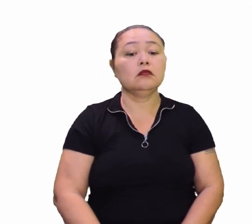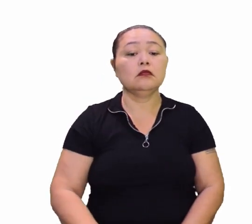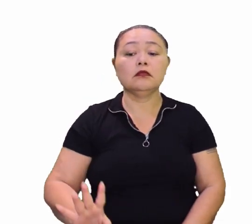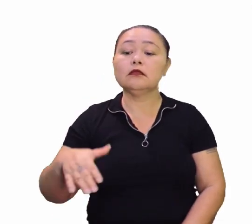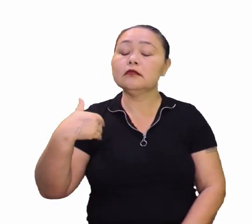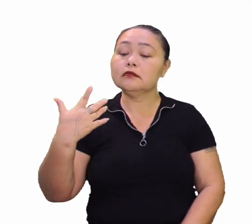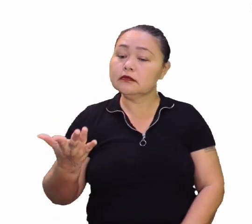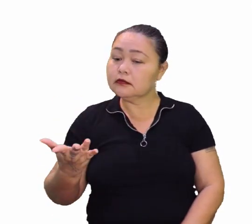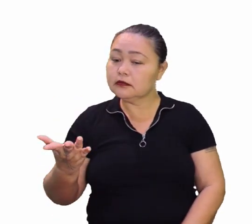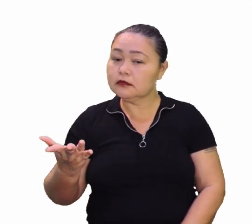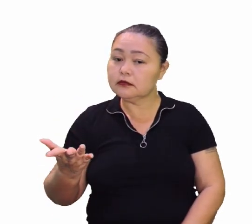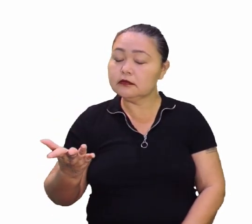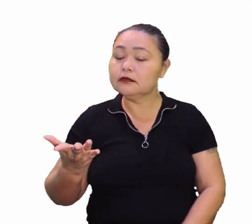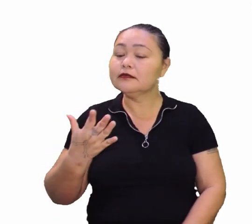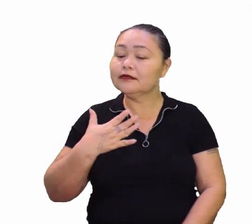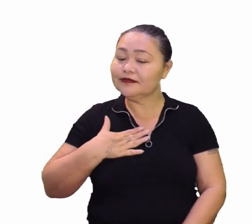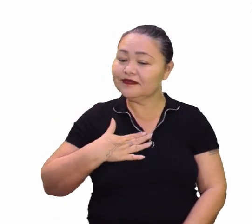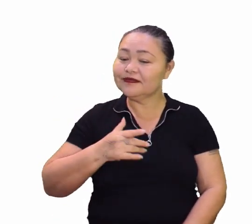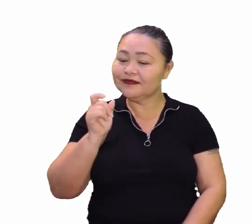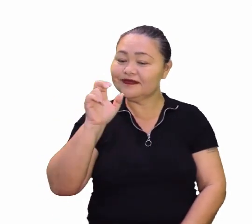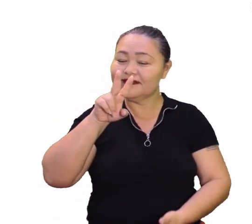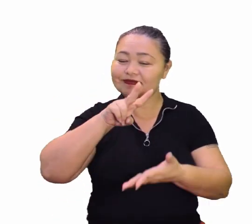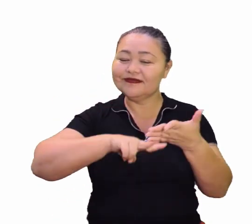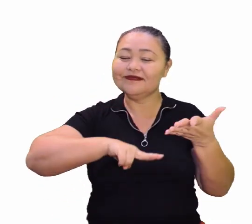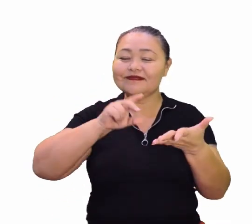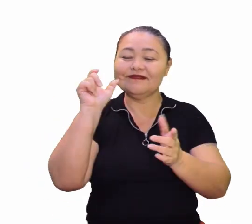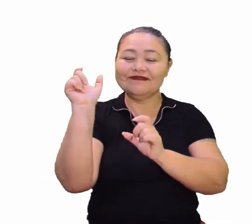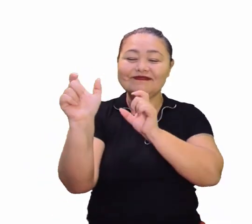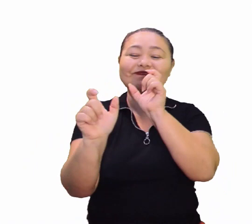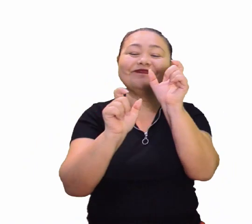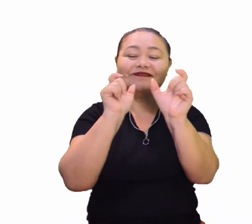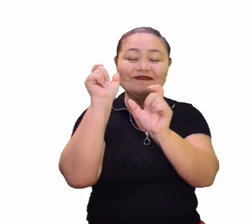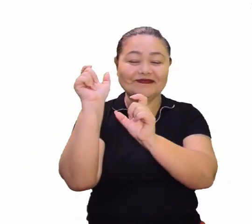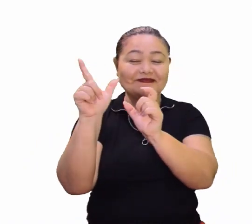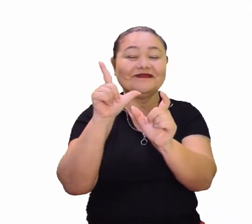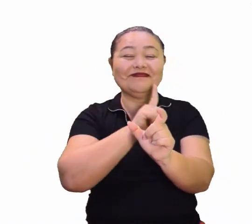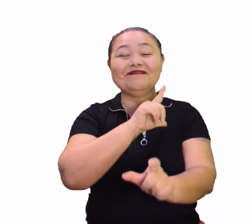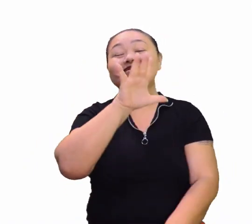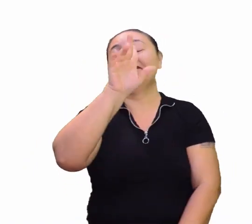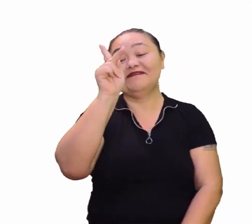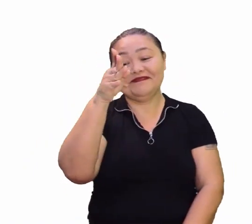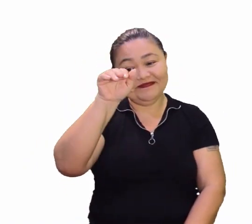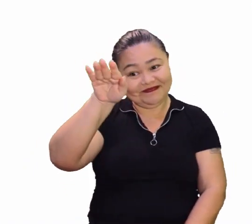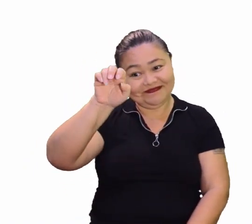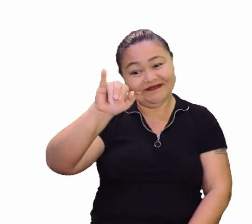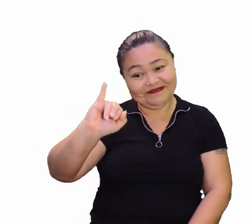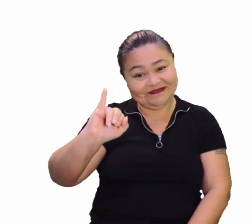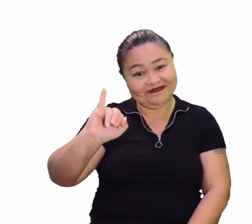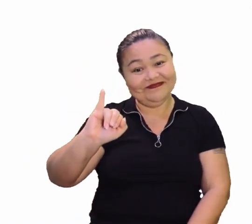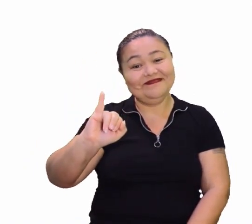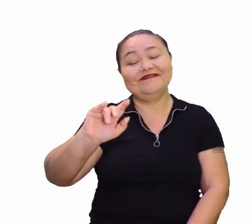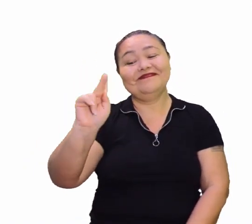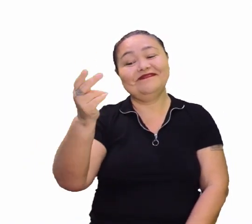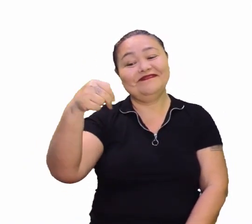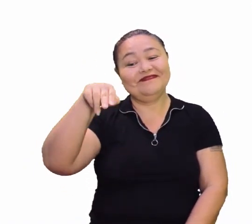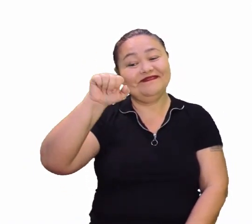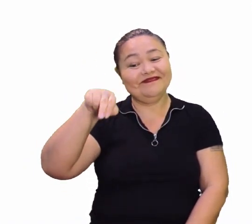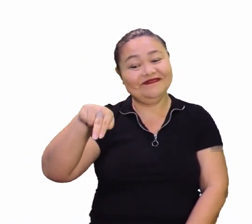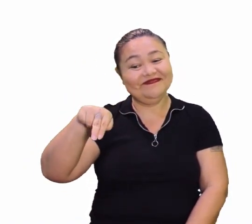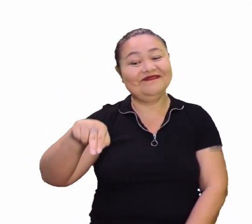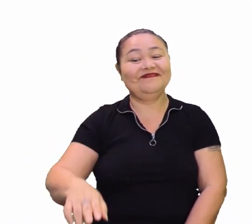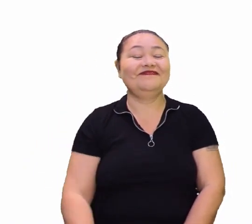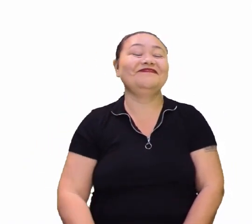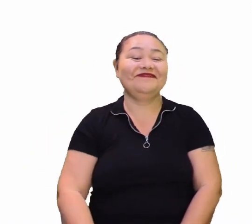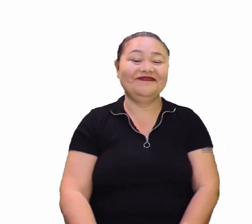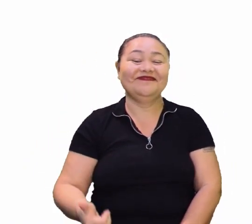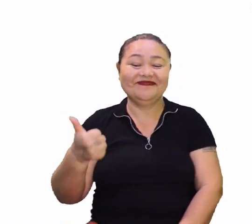Minha querida Aldelinda, eu li bem devagarzinho porque essas palavras aí eu sei que tem que digitar, né? Olha, rapaz, tô manjando até